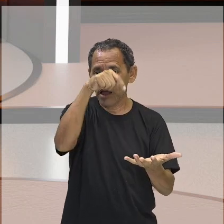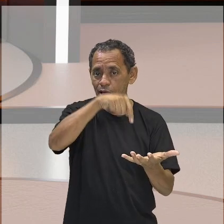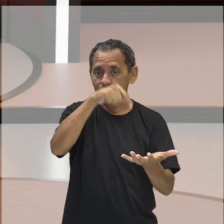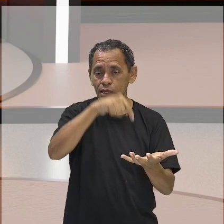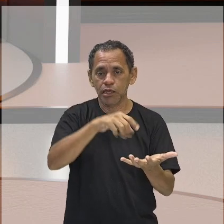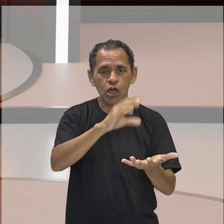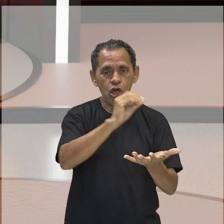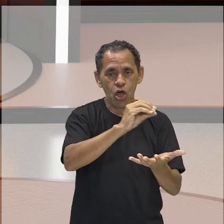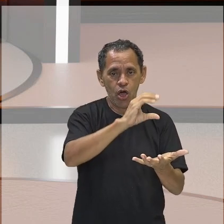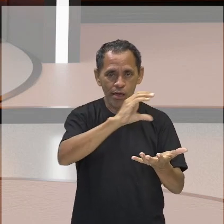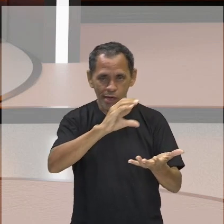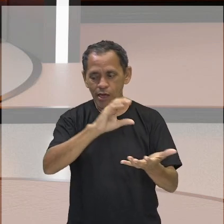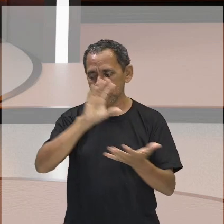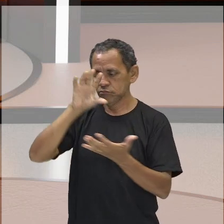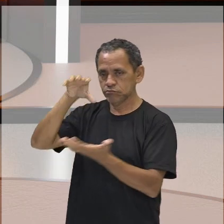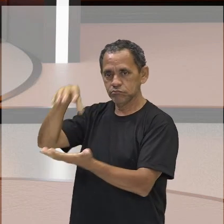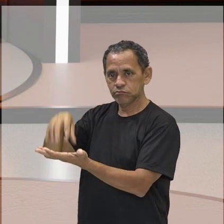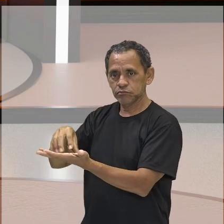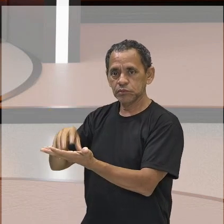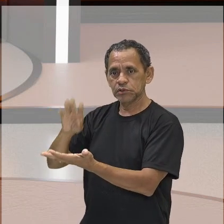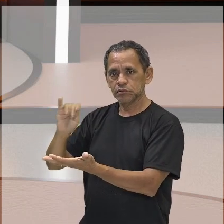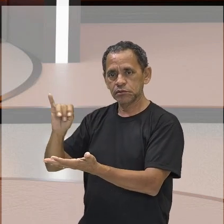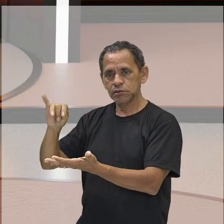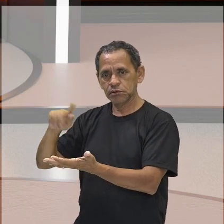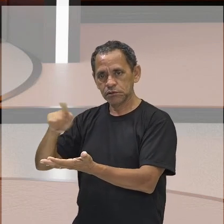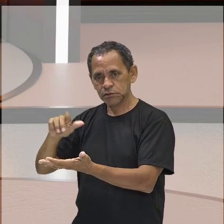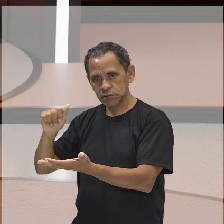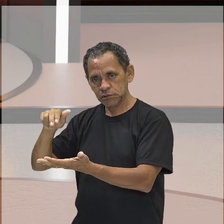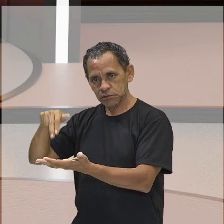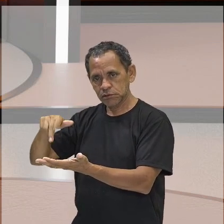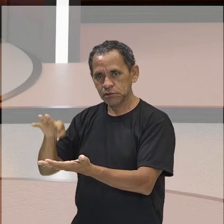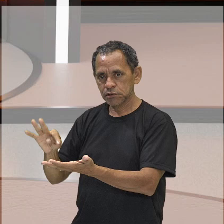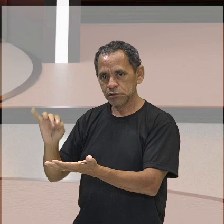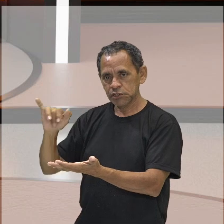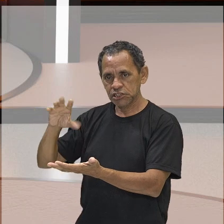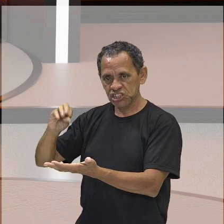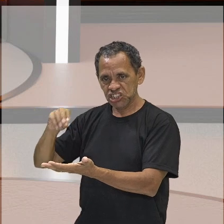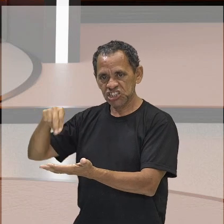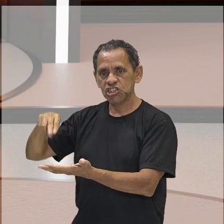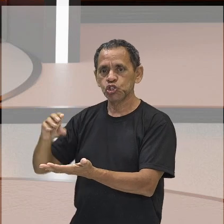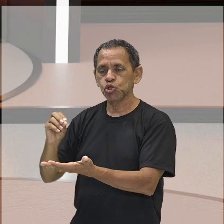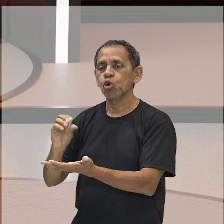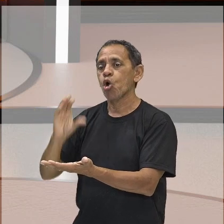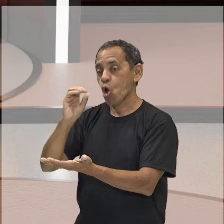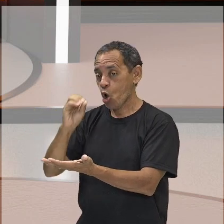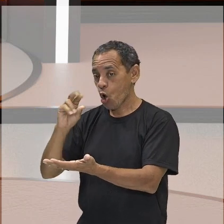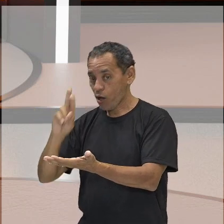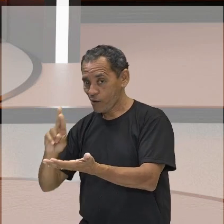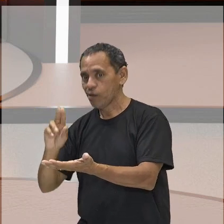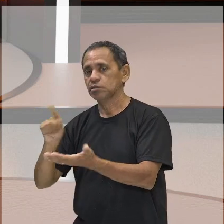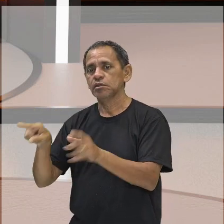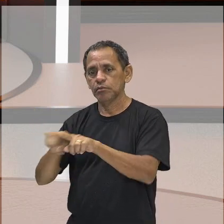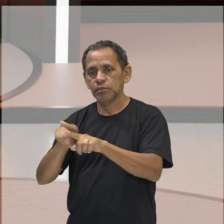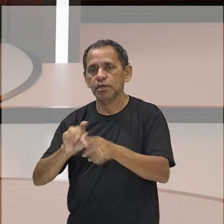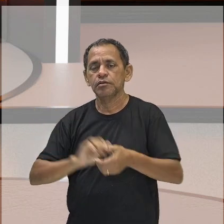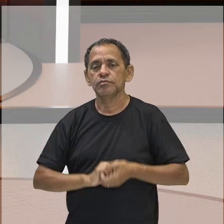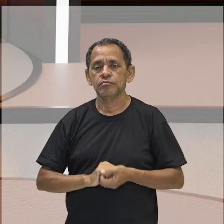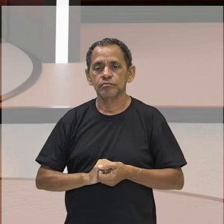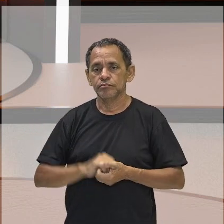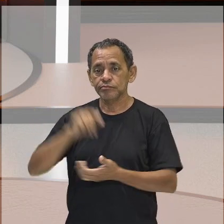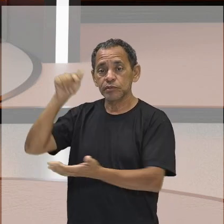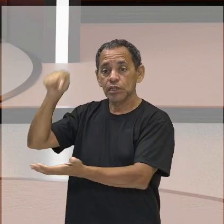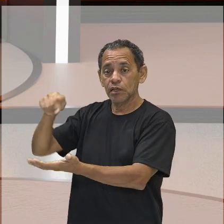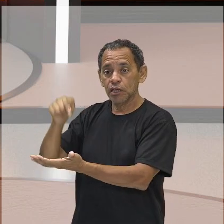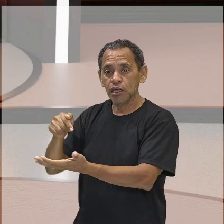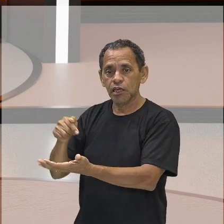Então o Império Bizantino, ao contrário do Império Romano do Ocidente, né? O Império Romano do Oriente não